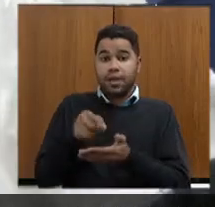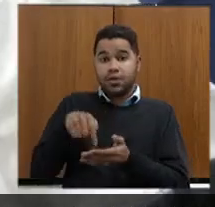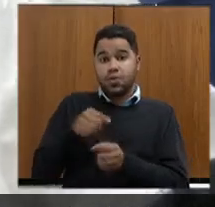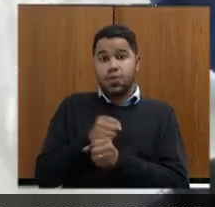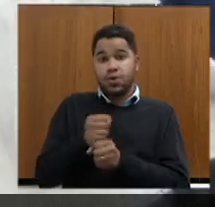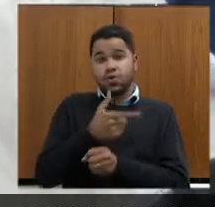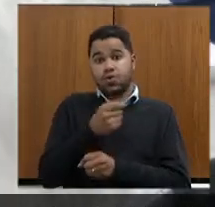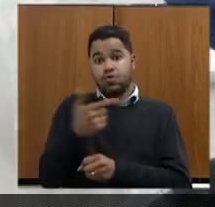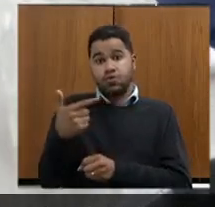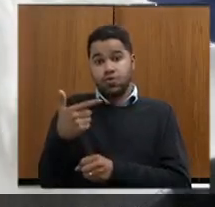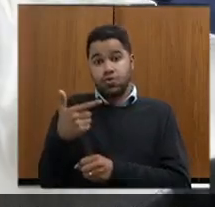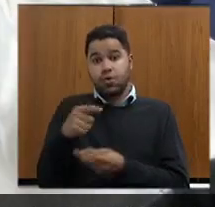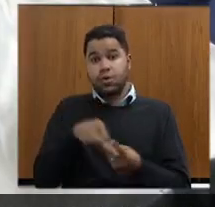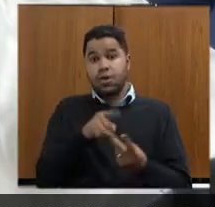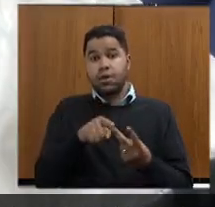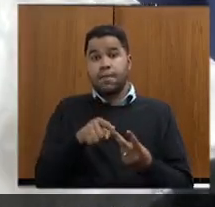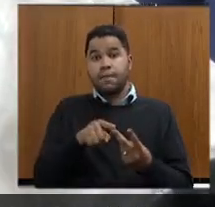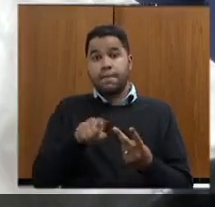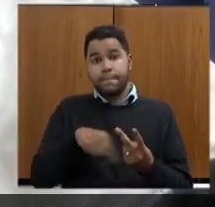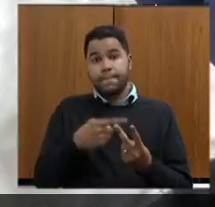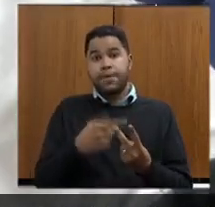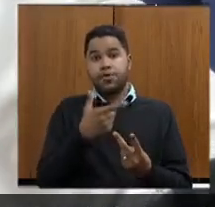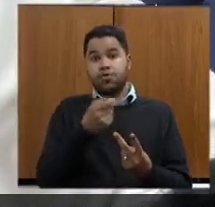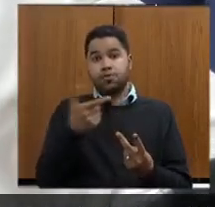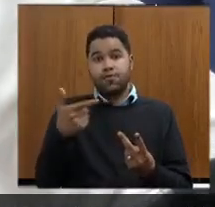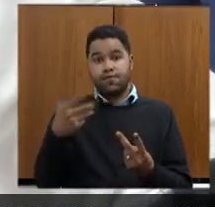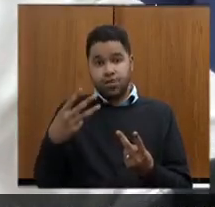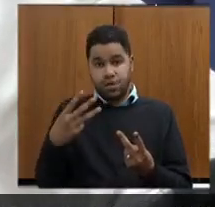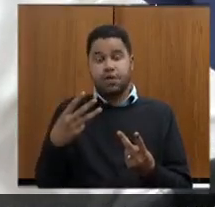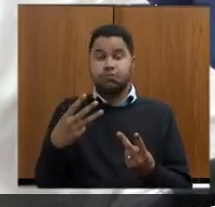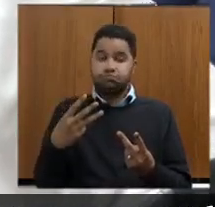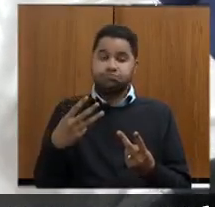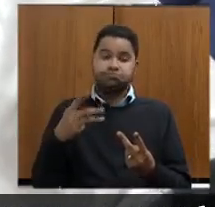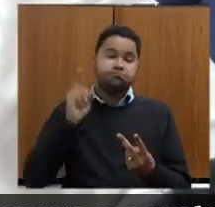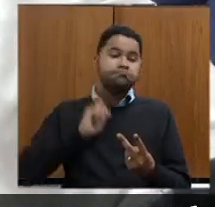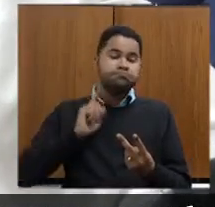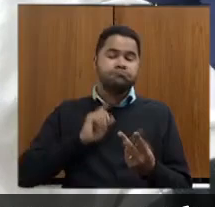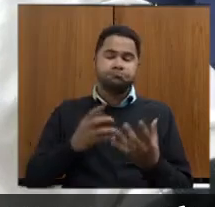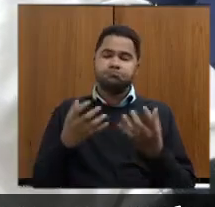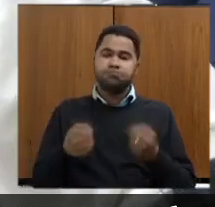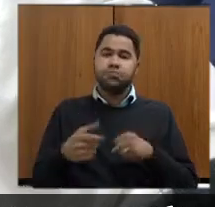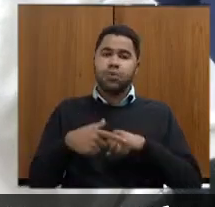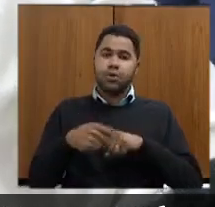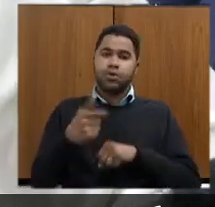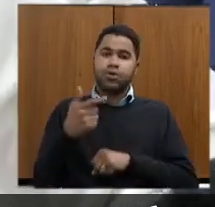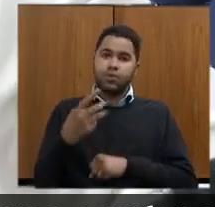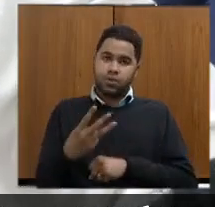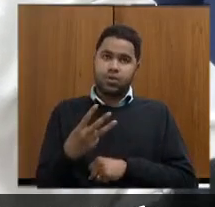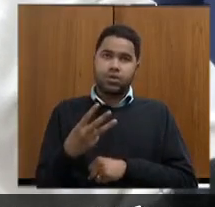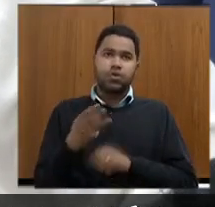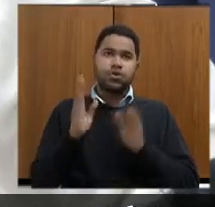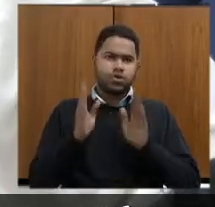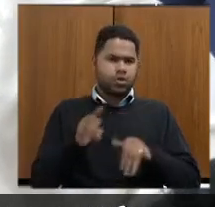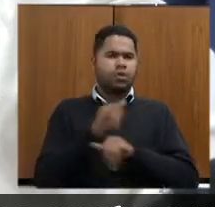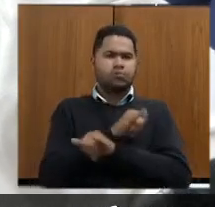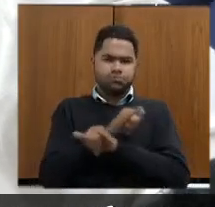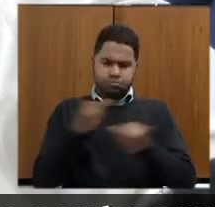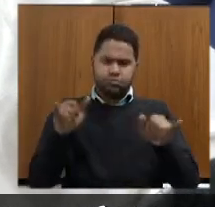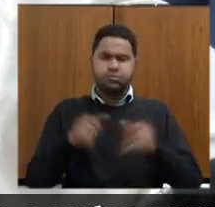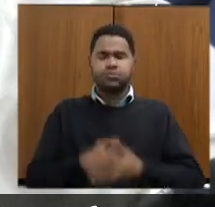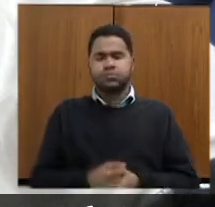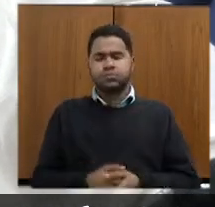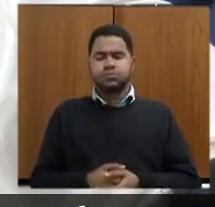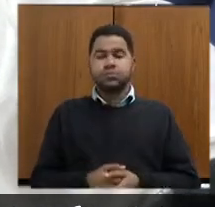ainda as imagens 1023 não pode ter certeza o governo de Minas fará a Adesão artigo 23 já foi anunciada